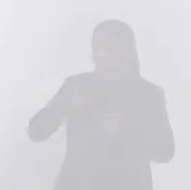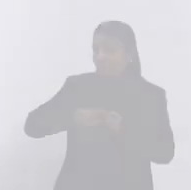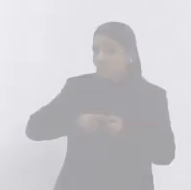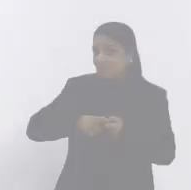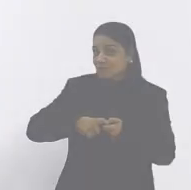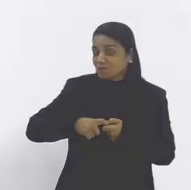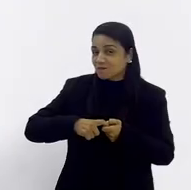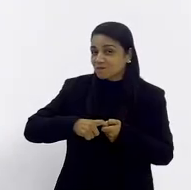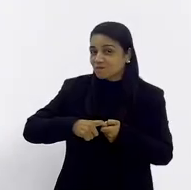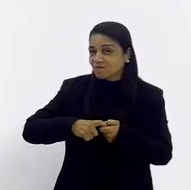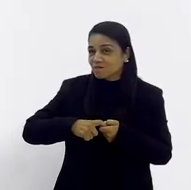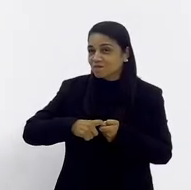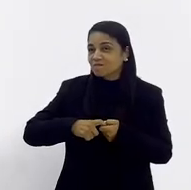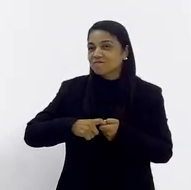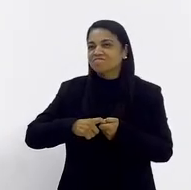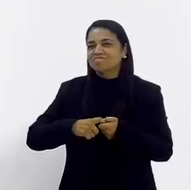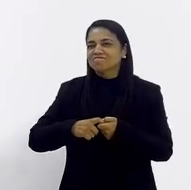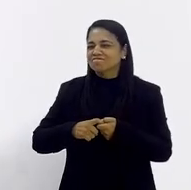voltamos